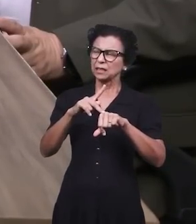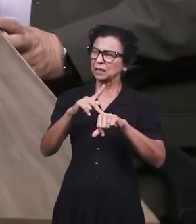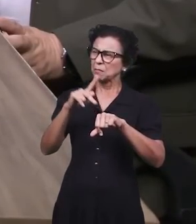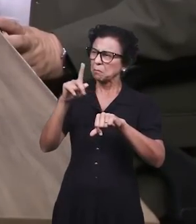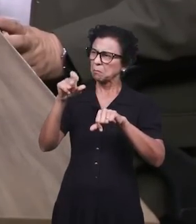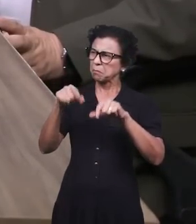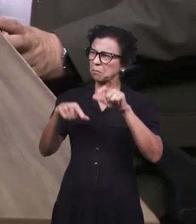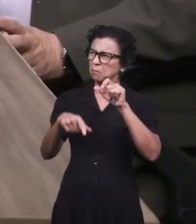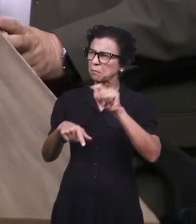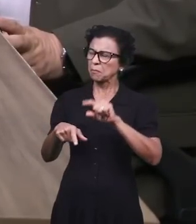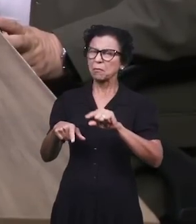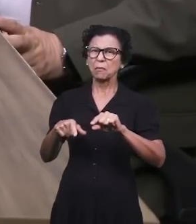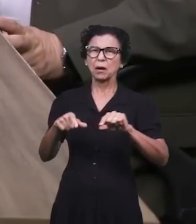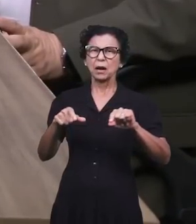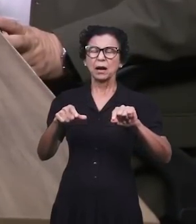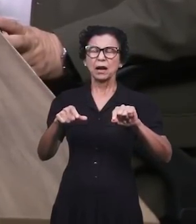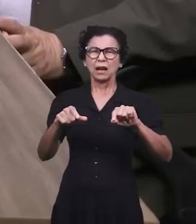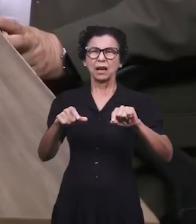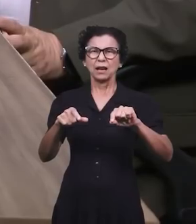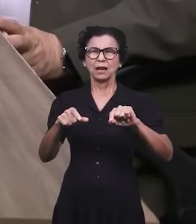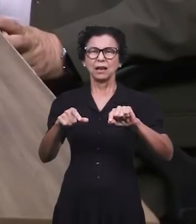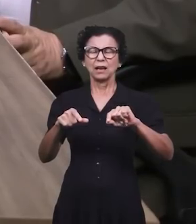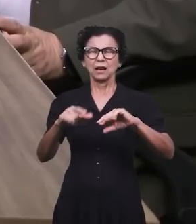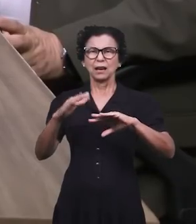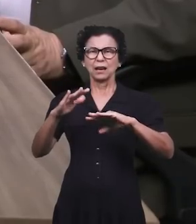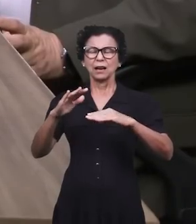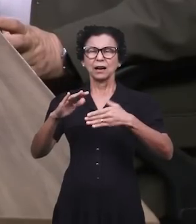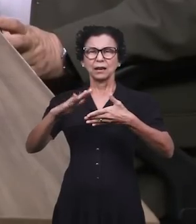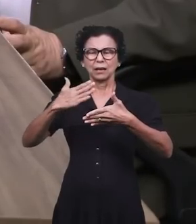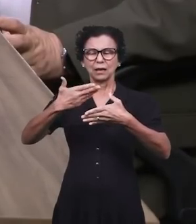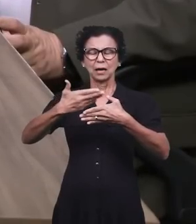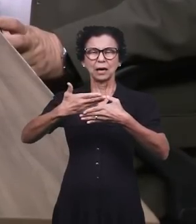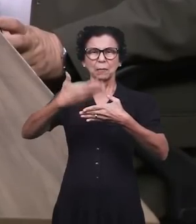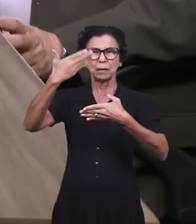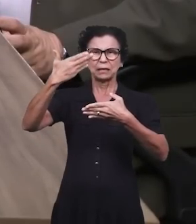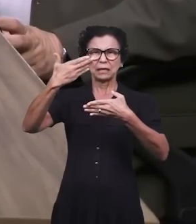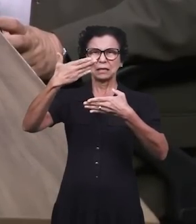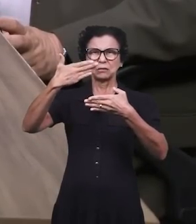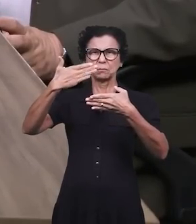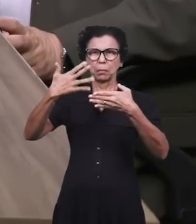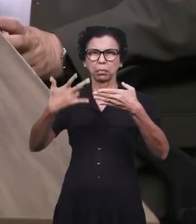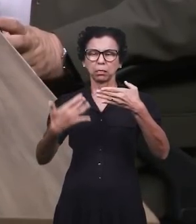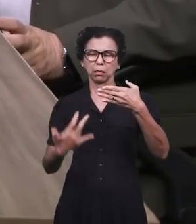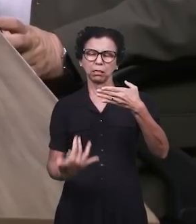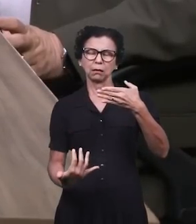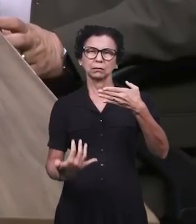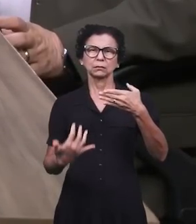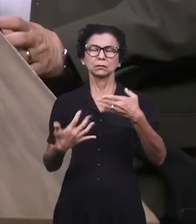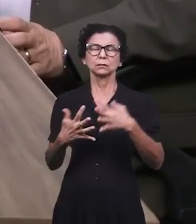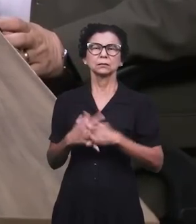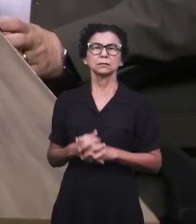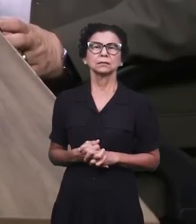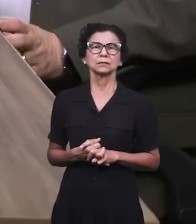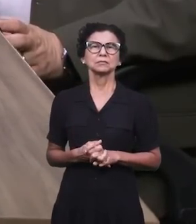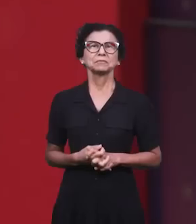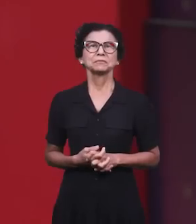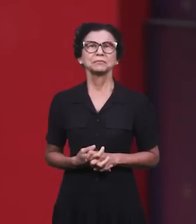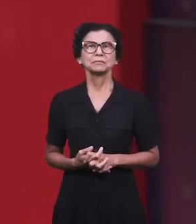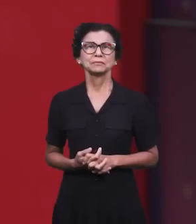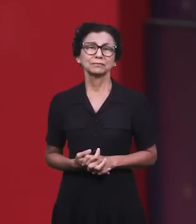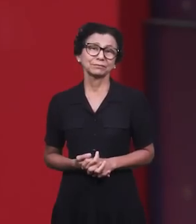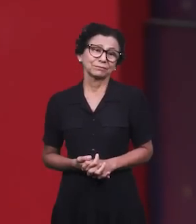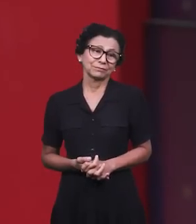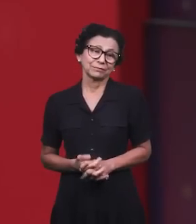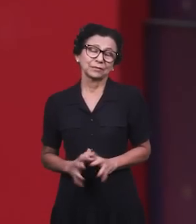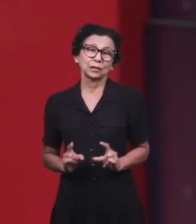o reboco, ou então sinais da estrutura. Então, tudo isso são sinais, né? Nenhuma obra, nenhum prédio